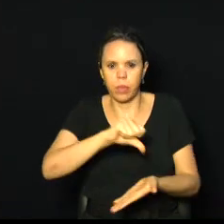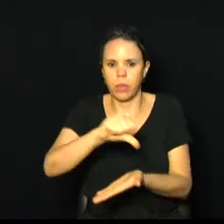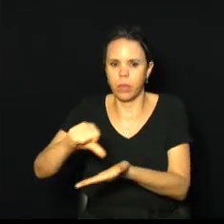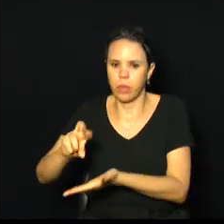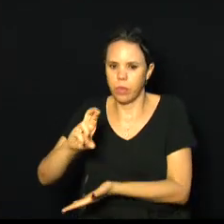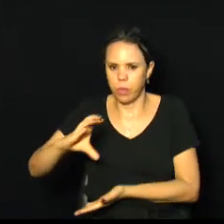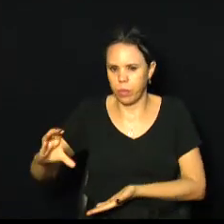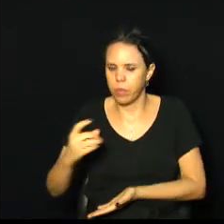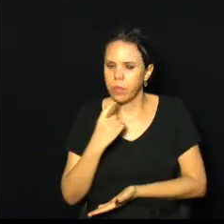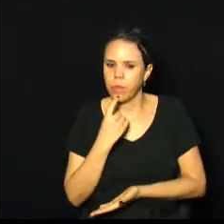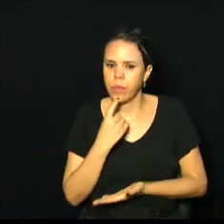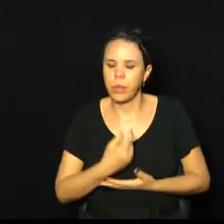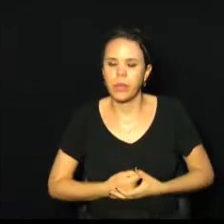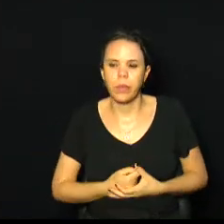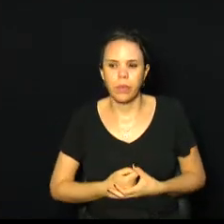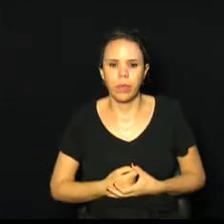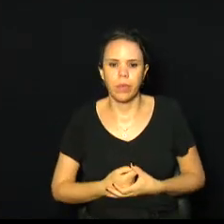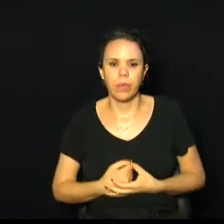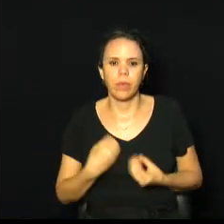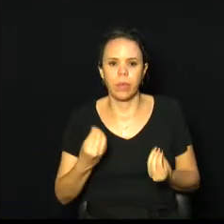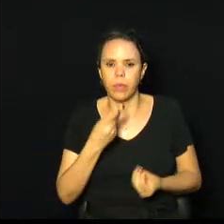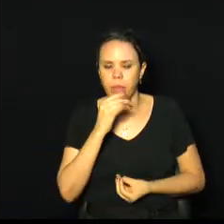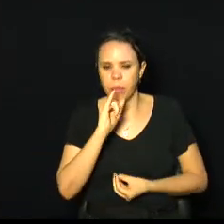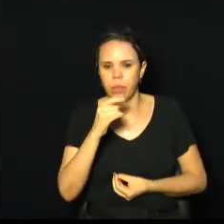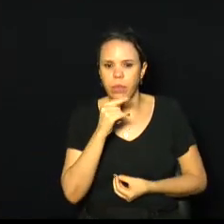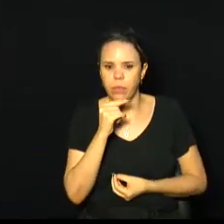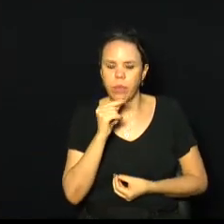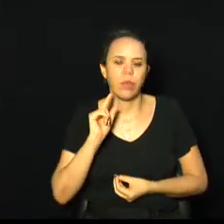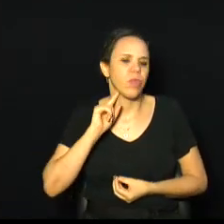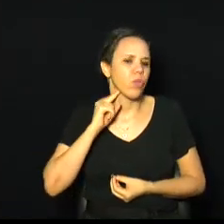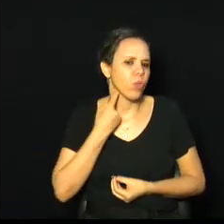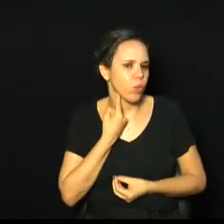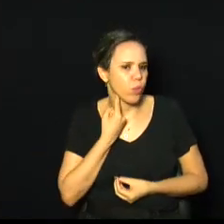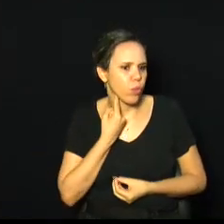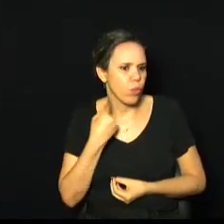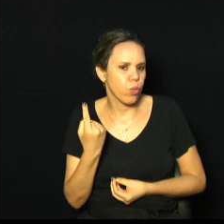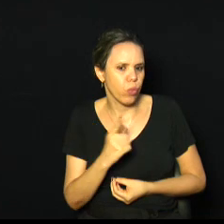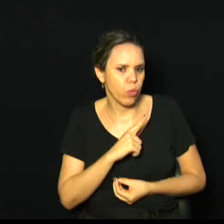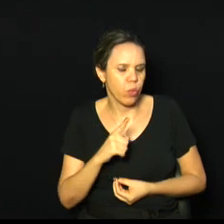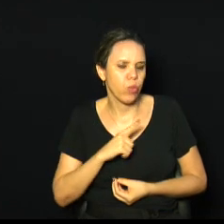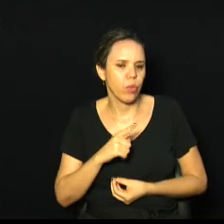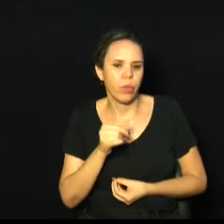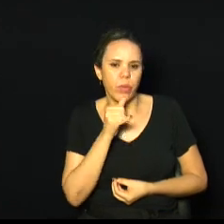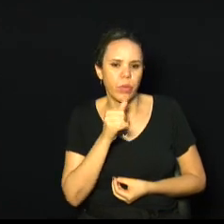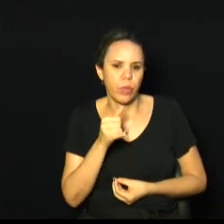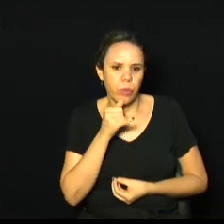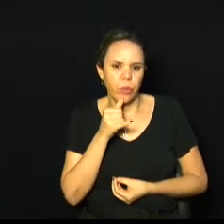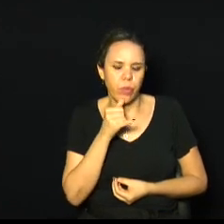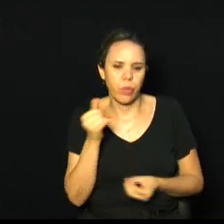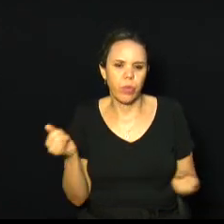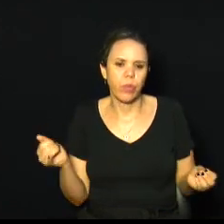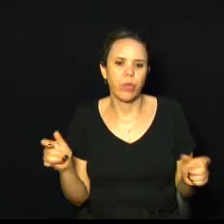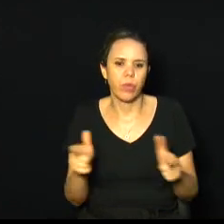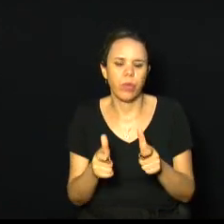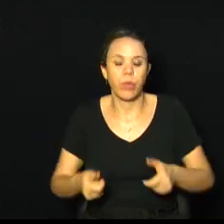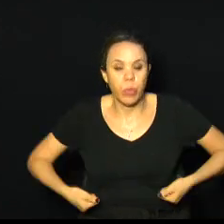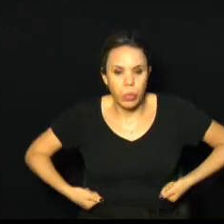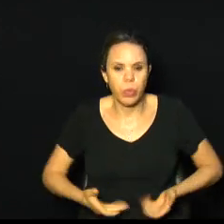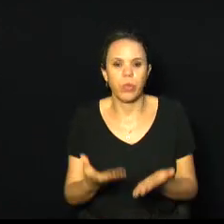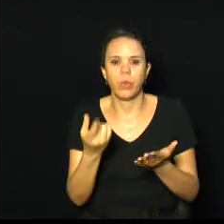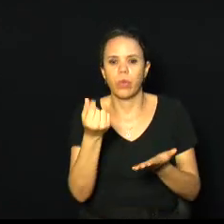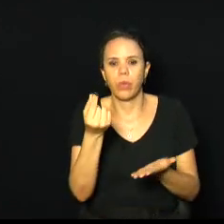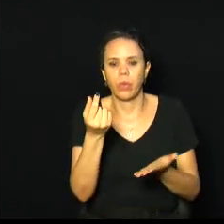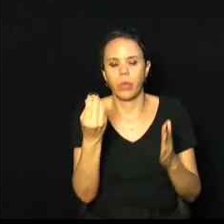metropolitana de Campinas, e, como eu disse que a água está suja, então nós temos que gastar muito mais, então a Sanasa tem que